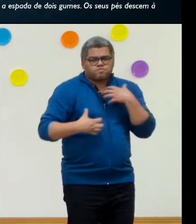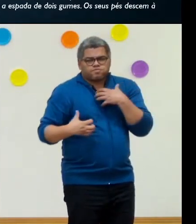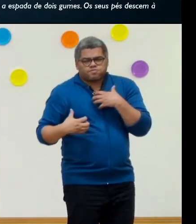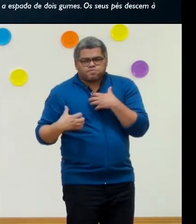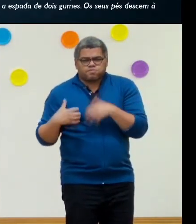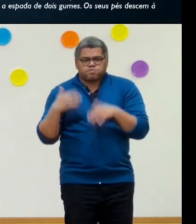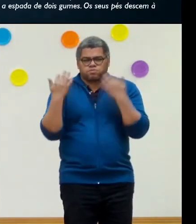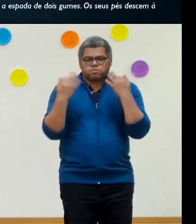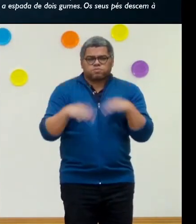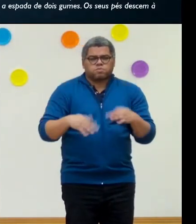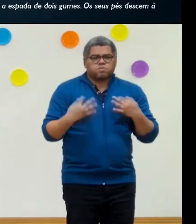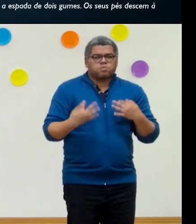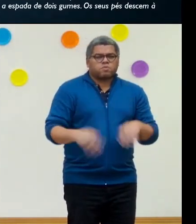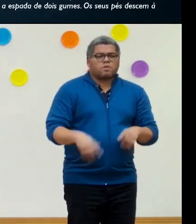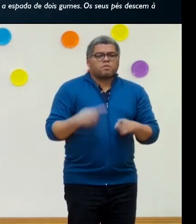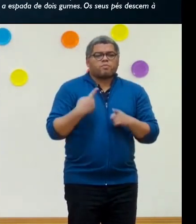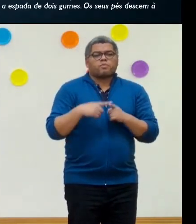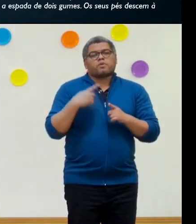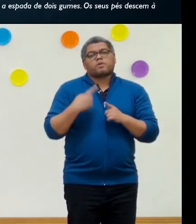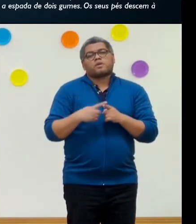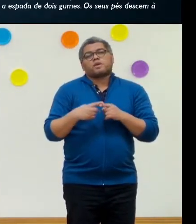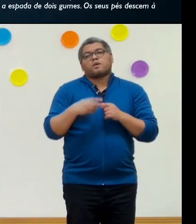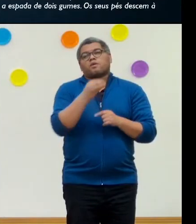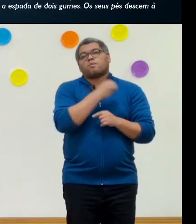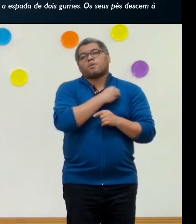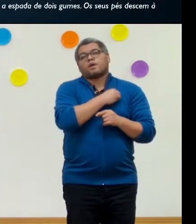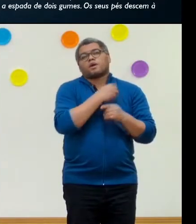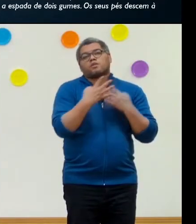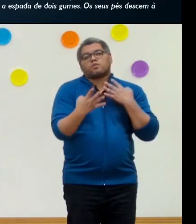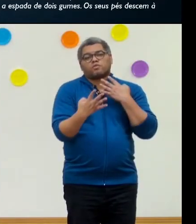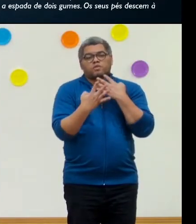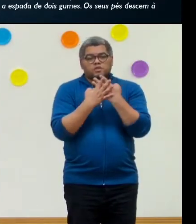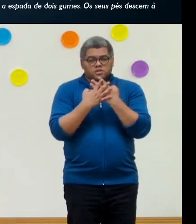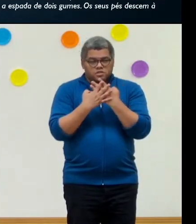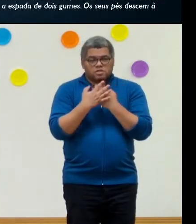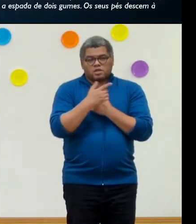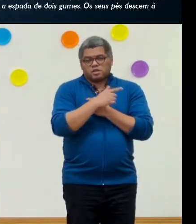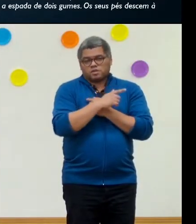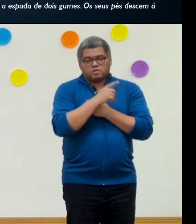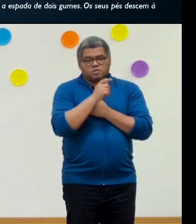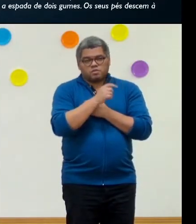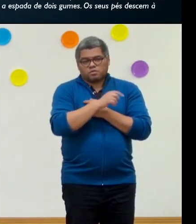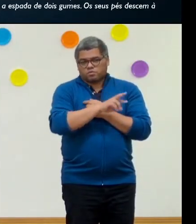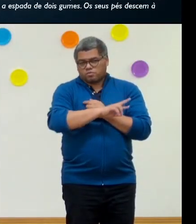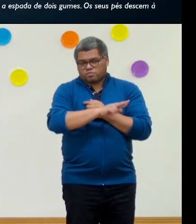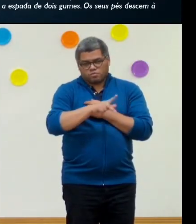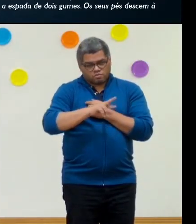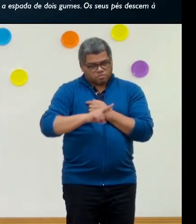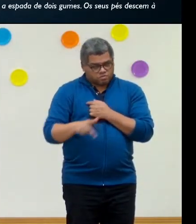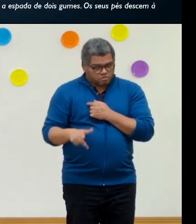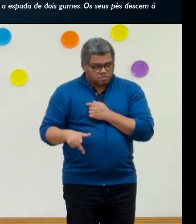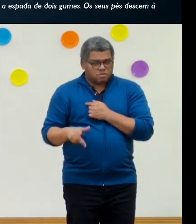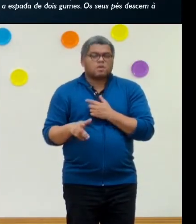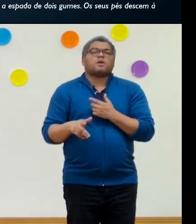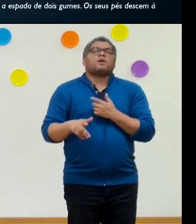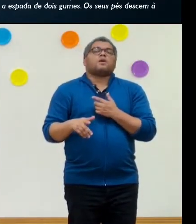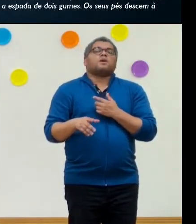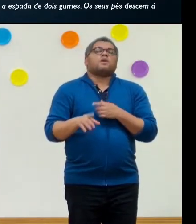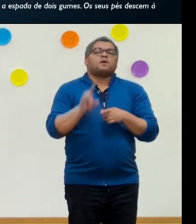Porque o pecado não foi confessado. Pessoal, adultério destrói vidas, famílias,